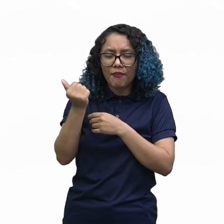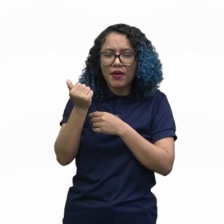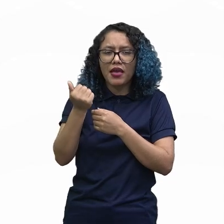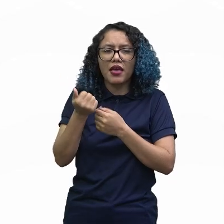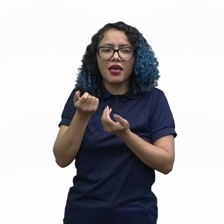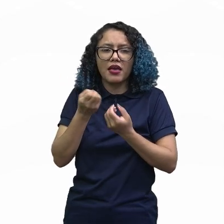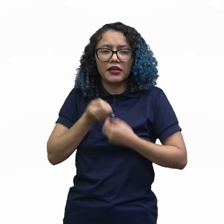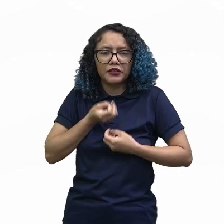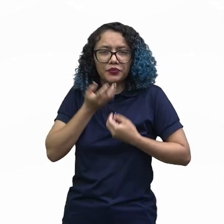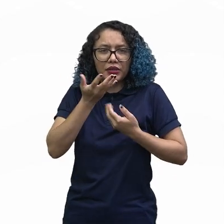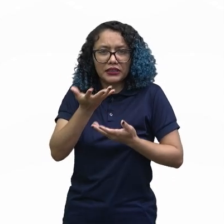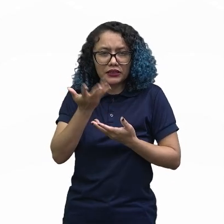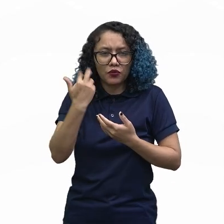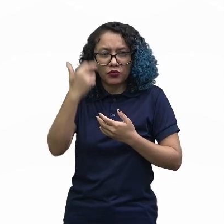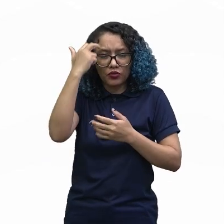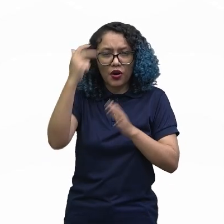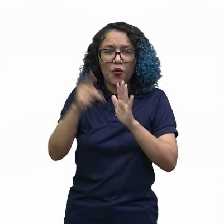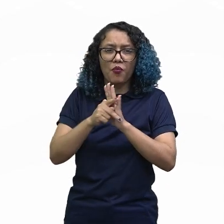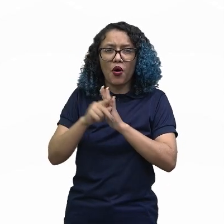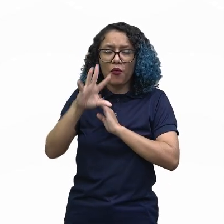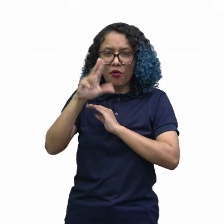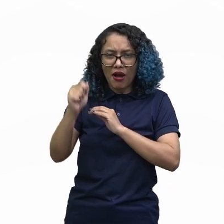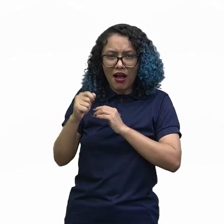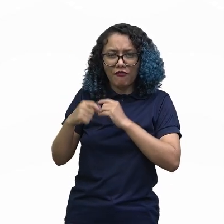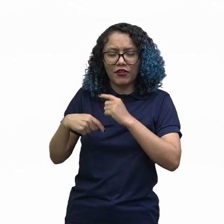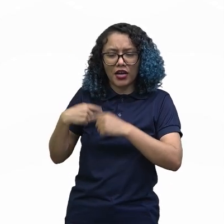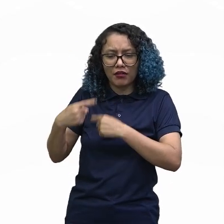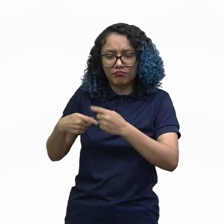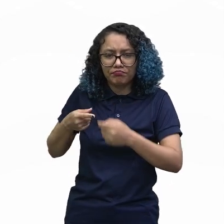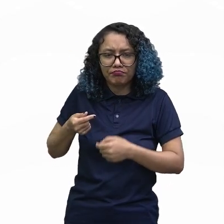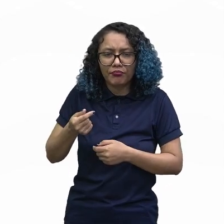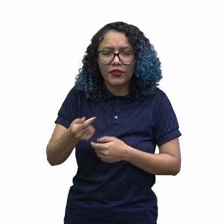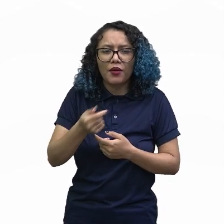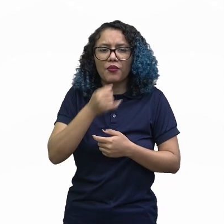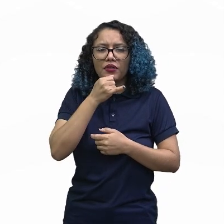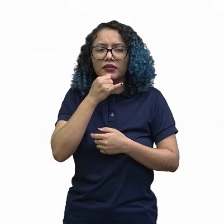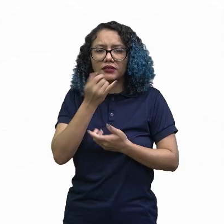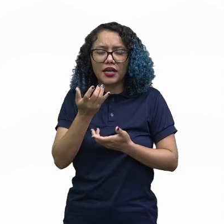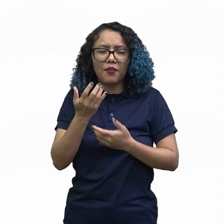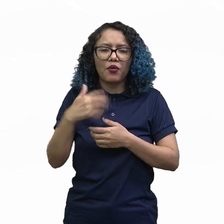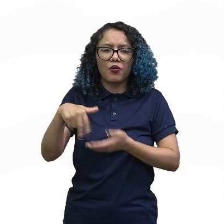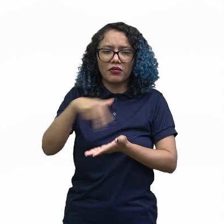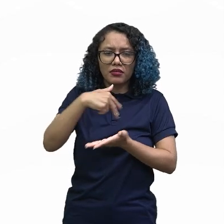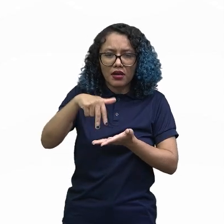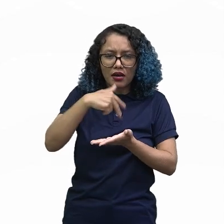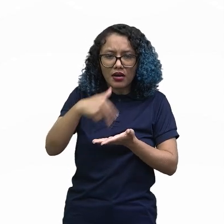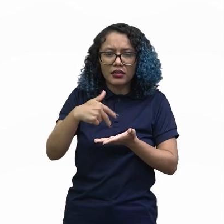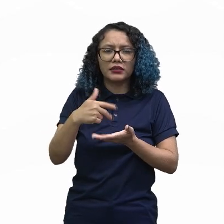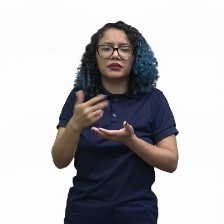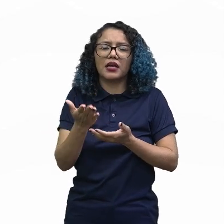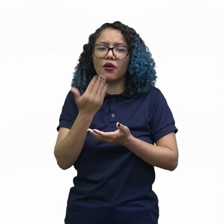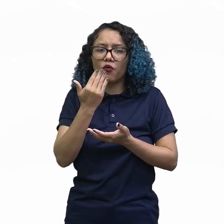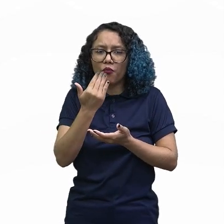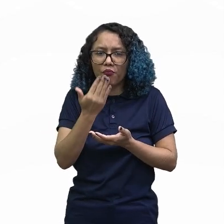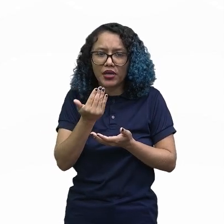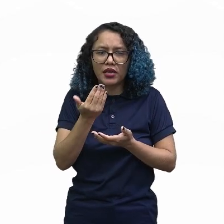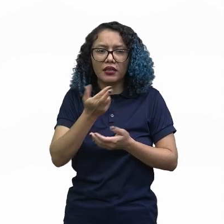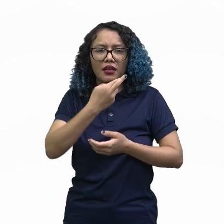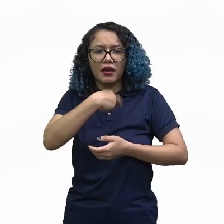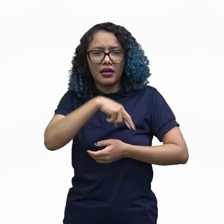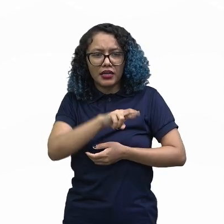de origem africana, como músicas, danças, culinárias, religiosidade e formas